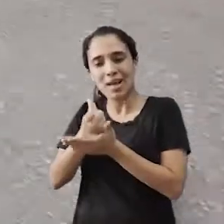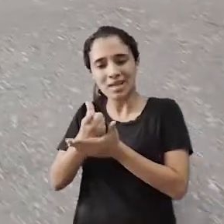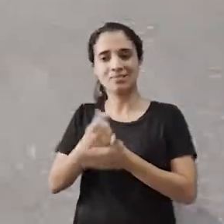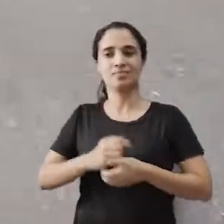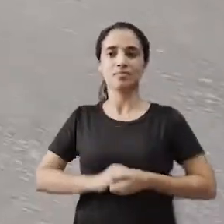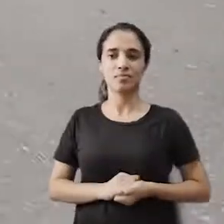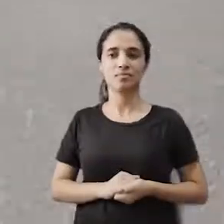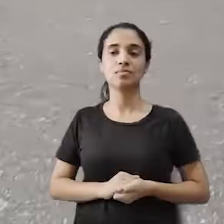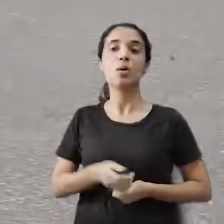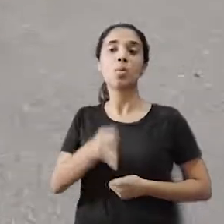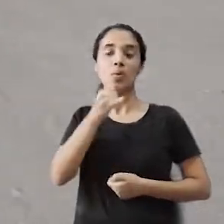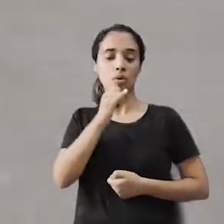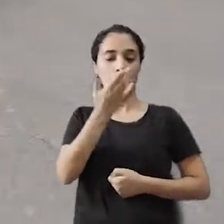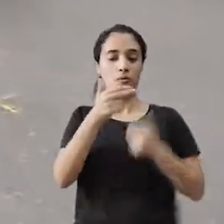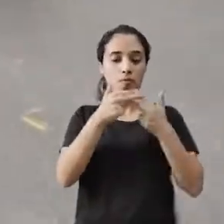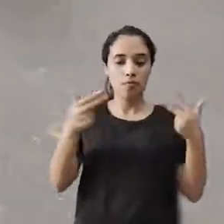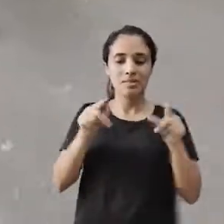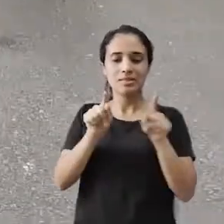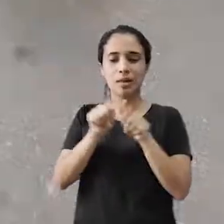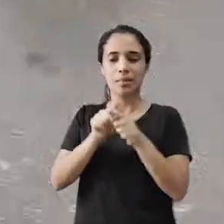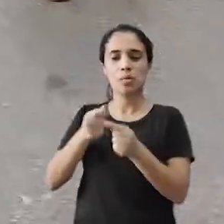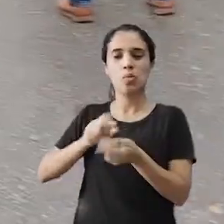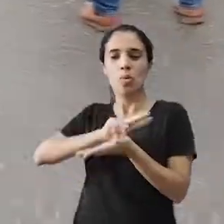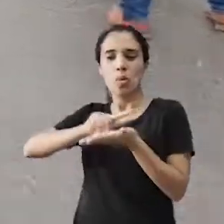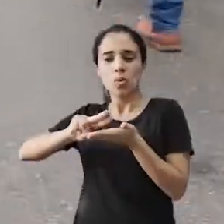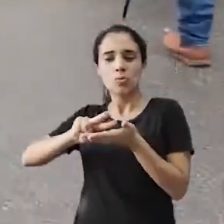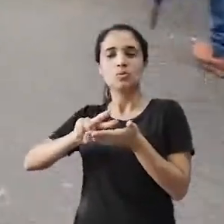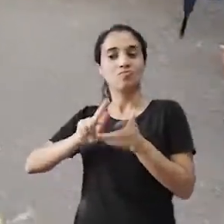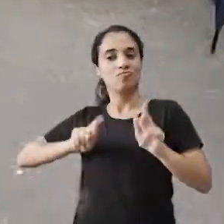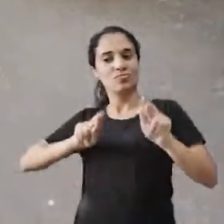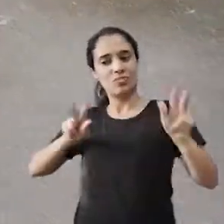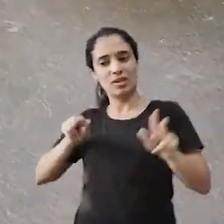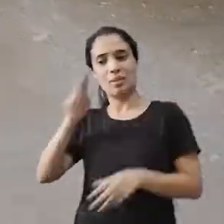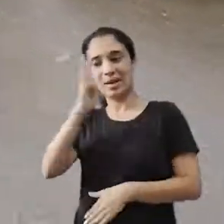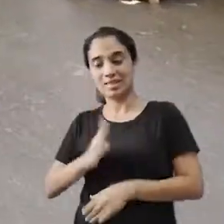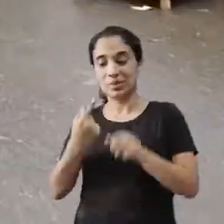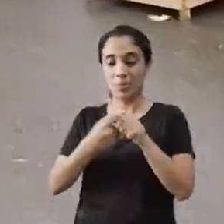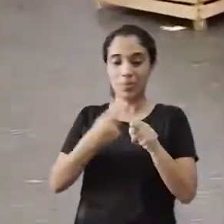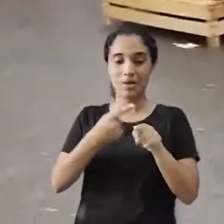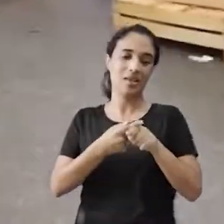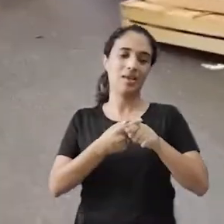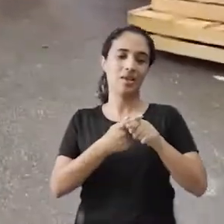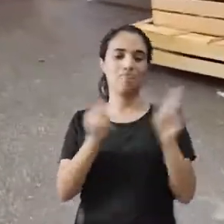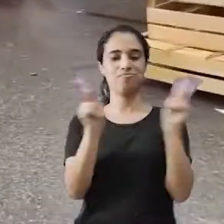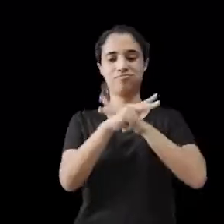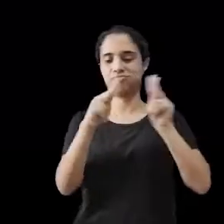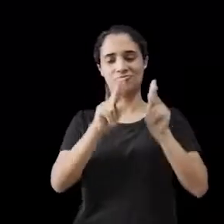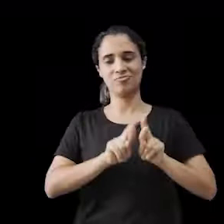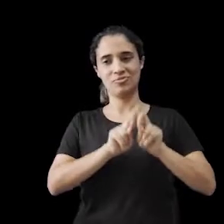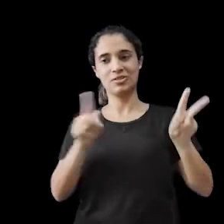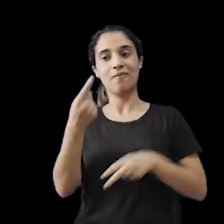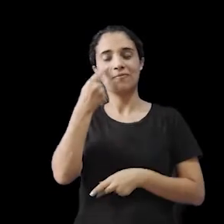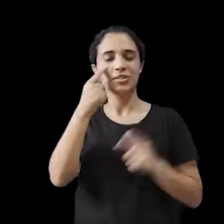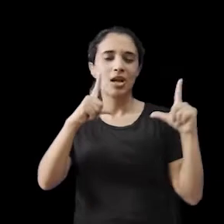as frutas e as verduras aqui são diferente, né? O clima é outro.